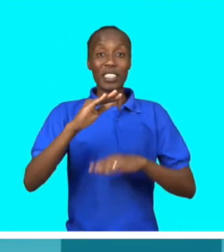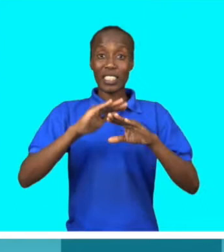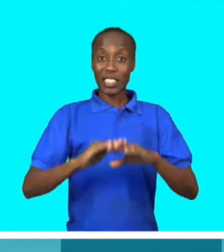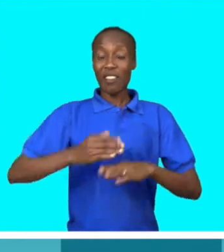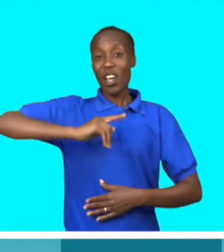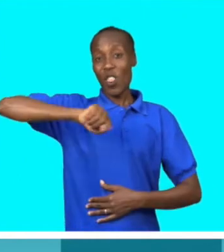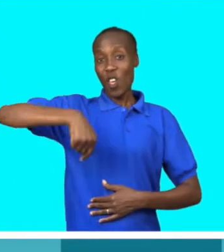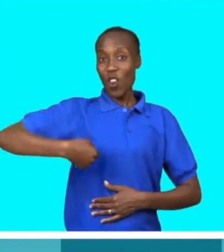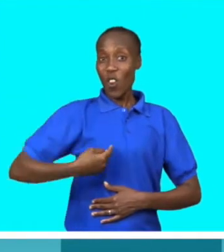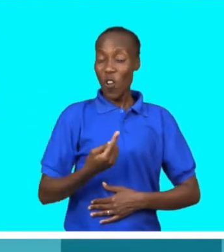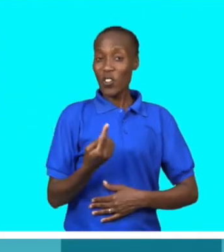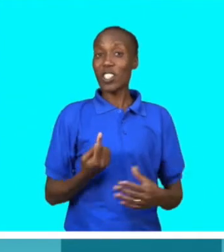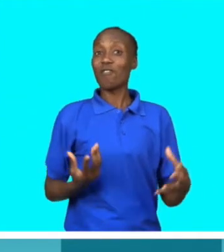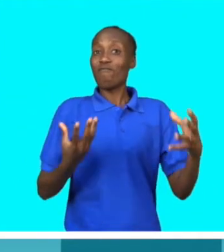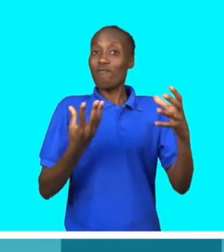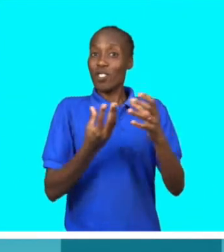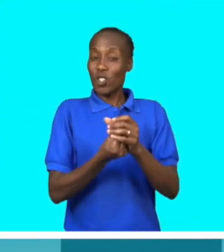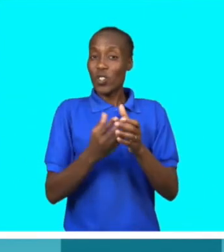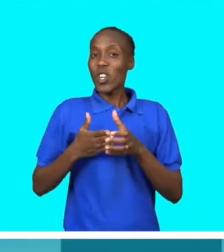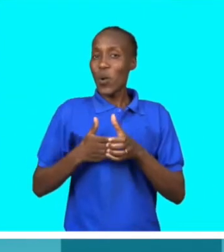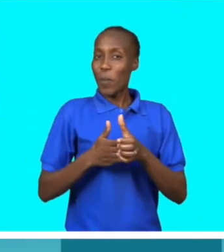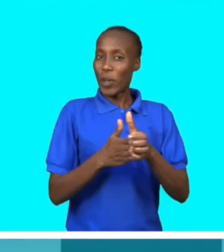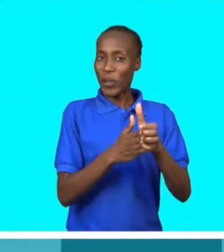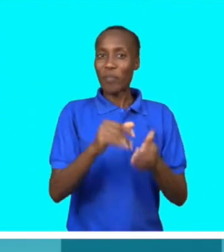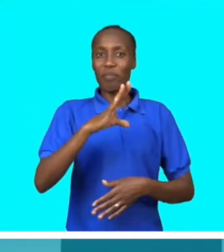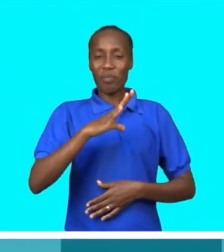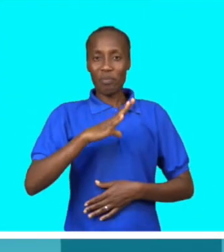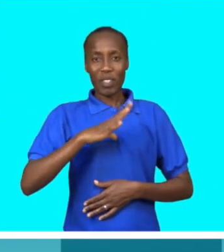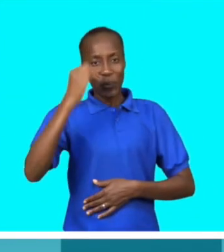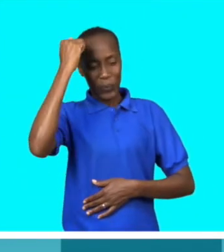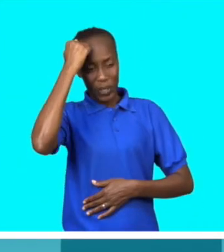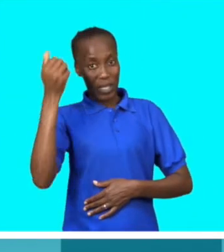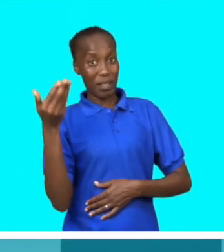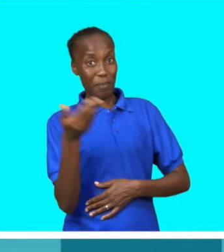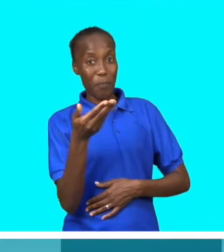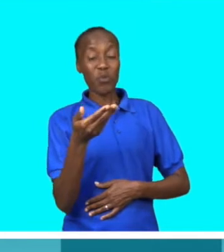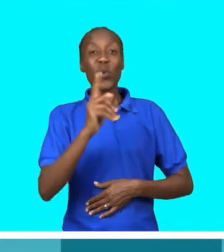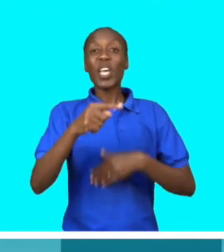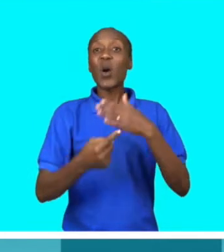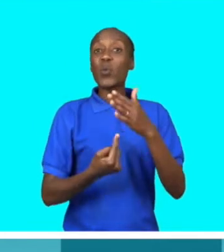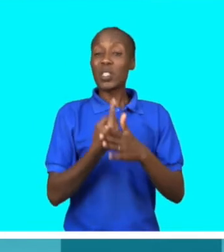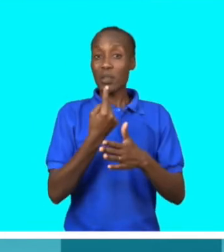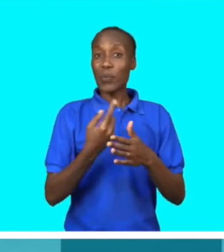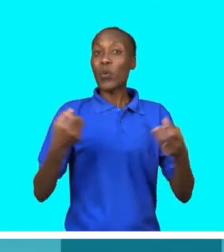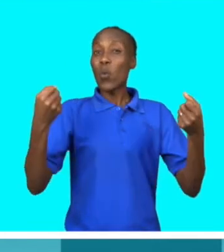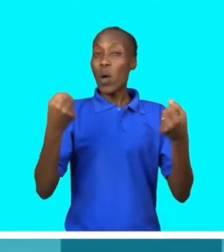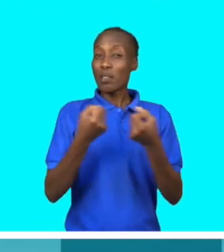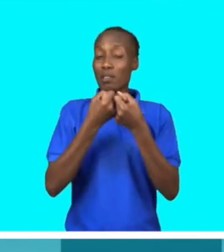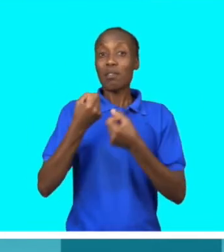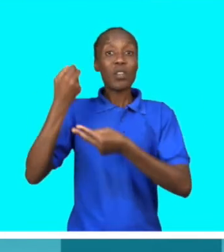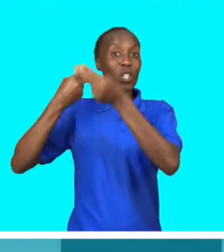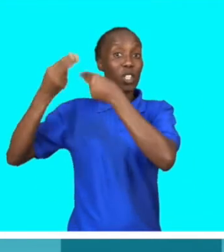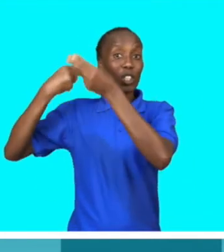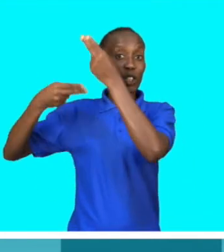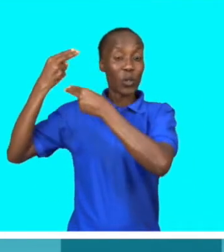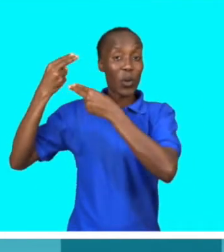nossa companhia, aliás, tive o privilégio de conhecer um pouco daquilo que foi o acidente, aliás, a história